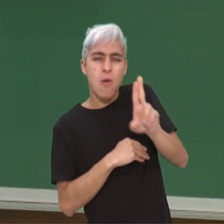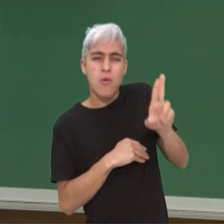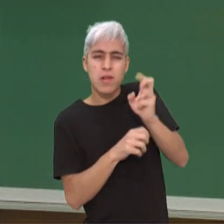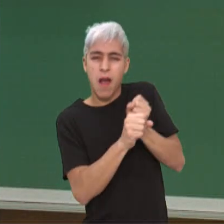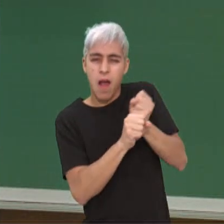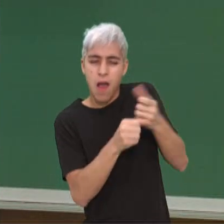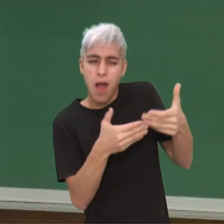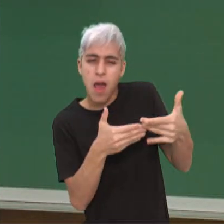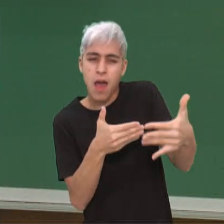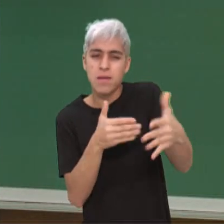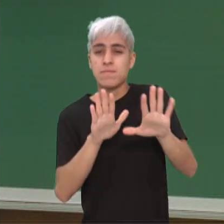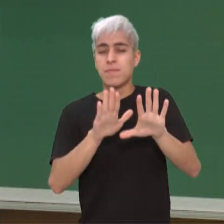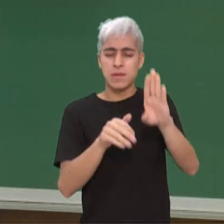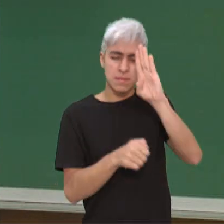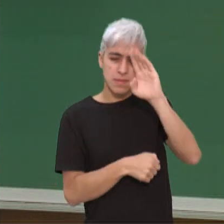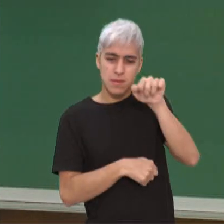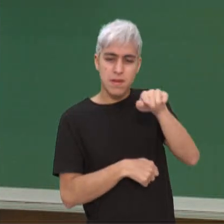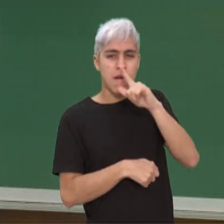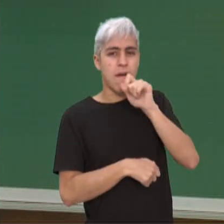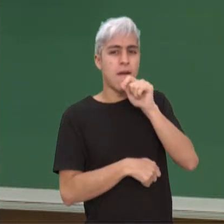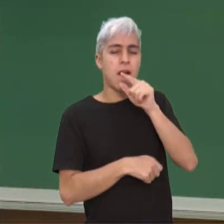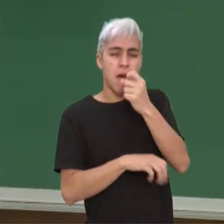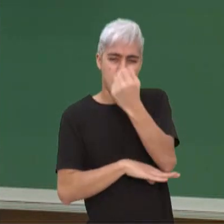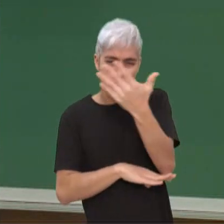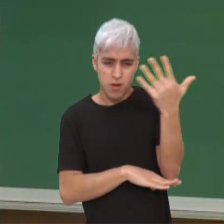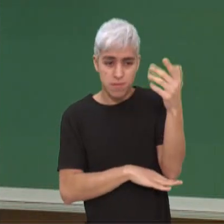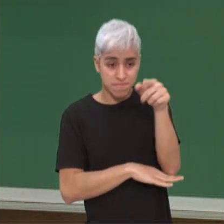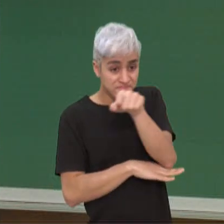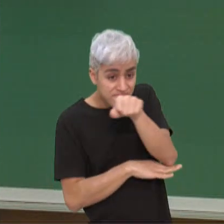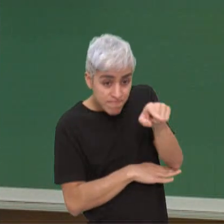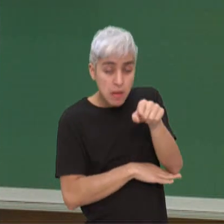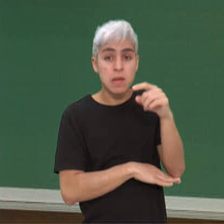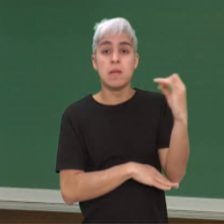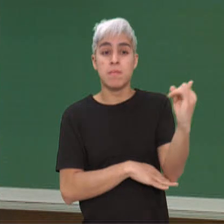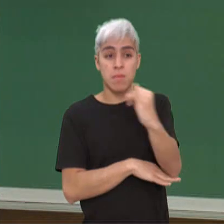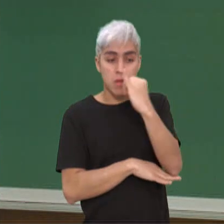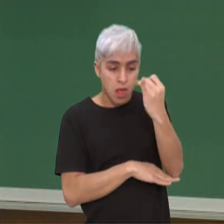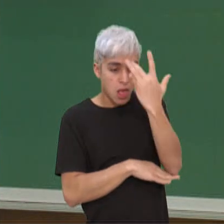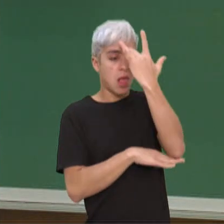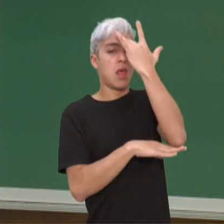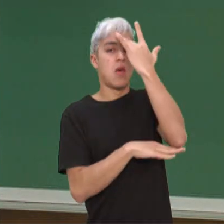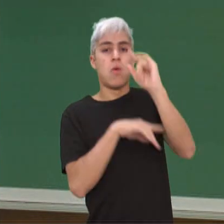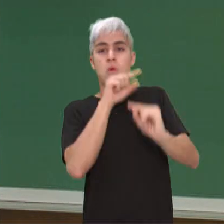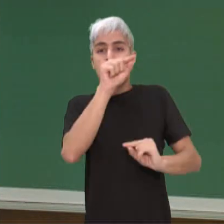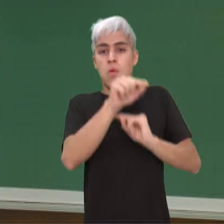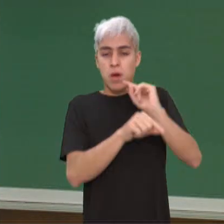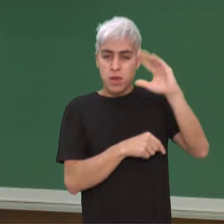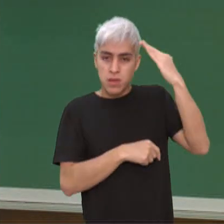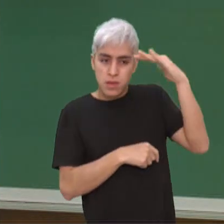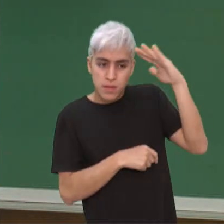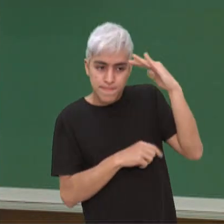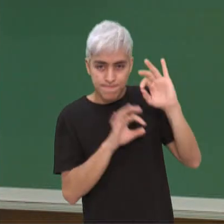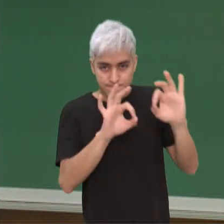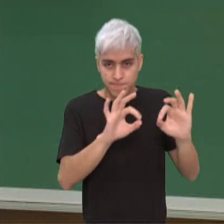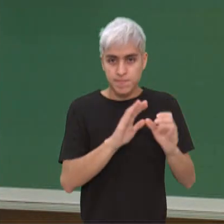a questão da água e principalmente as florestas é ponto importante para a gente entender em